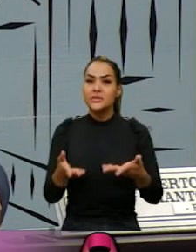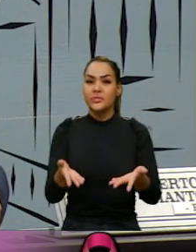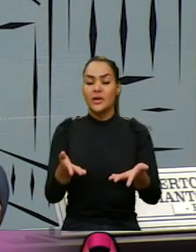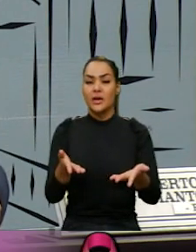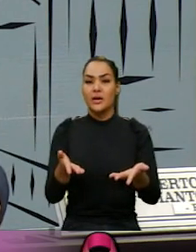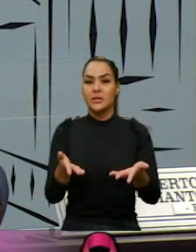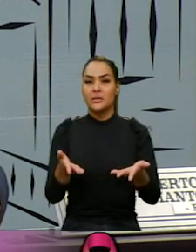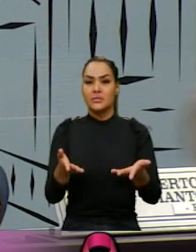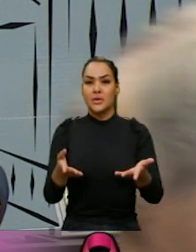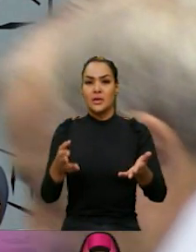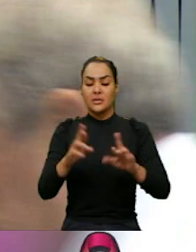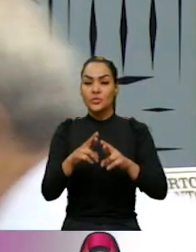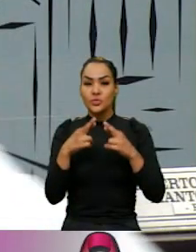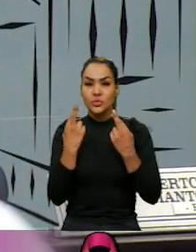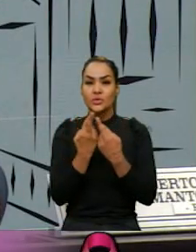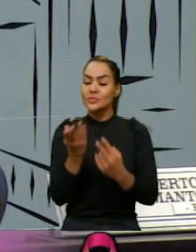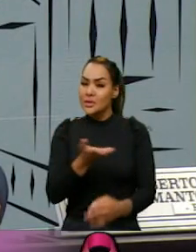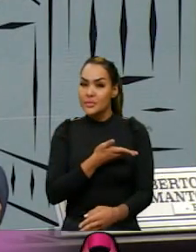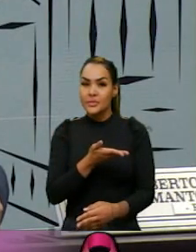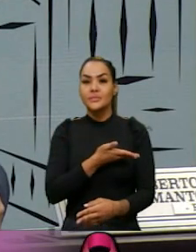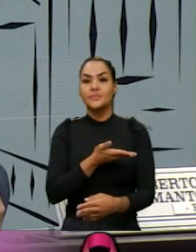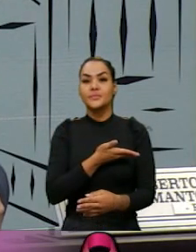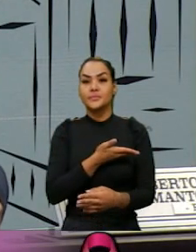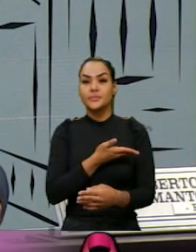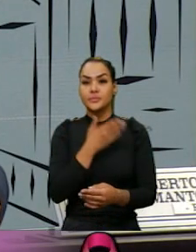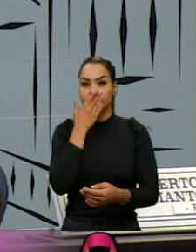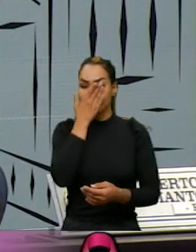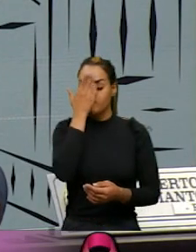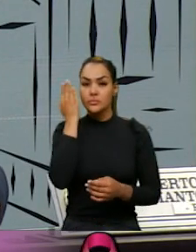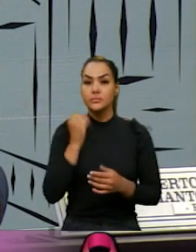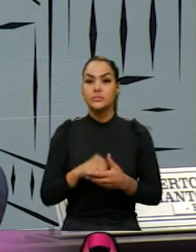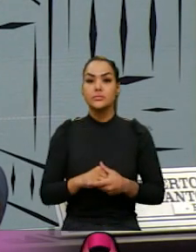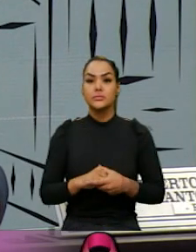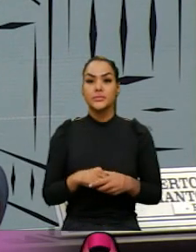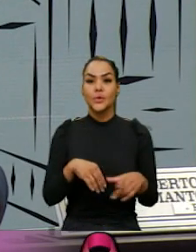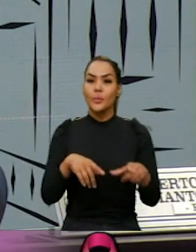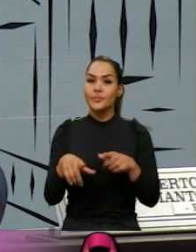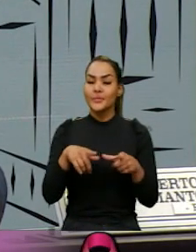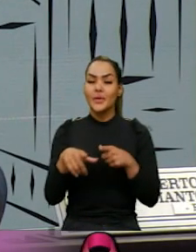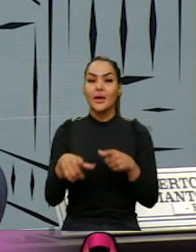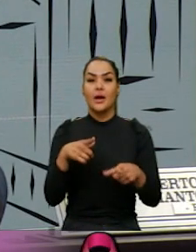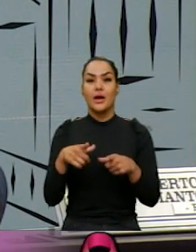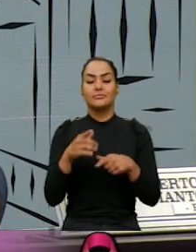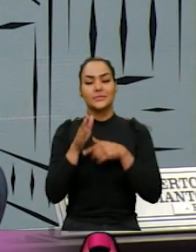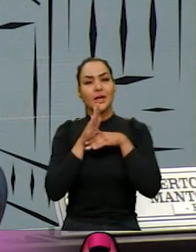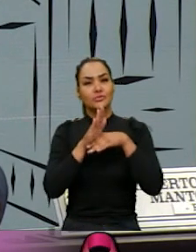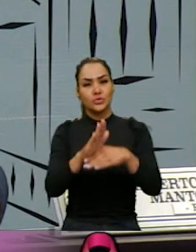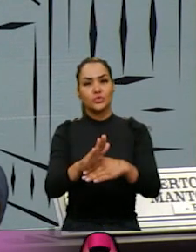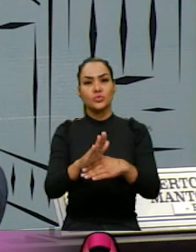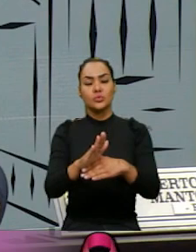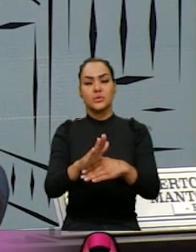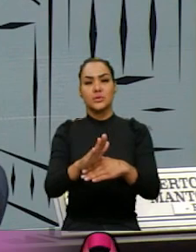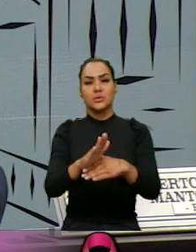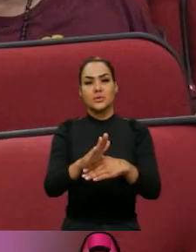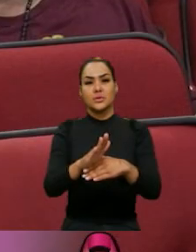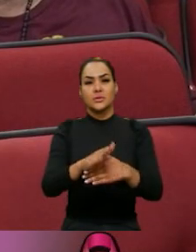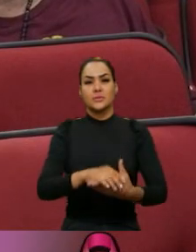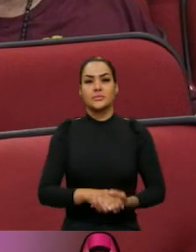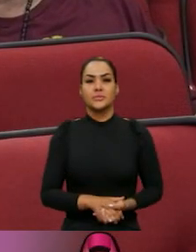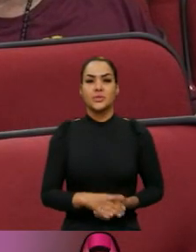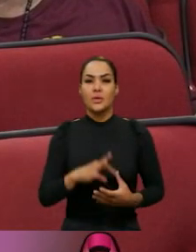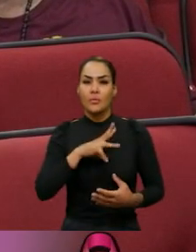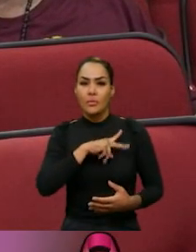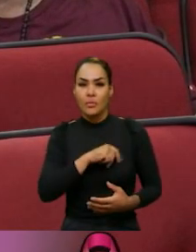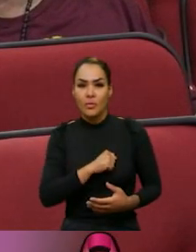reunir com os amigos para fazer esse ato de amor, esse ato de carinho que vocês têm, né,